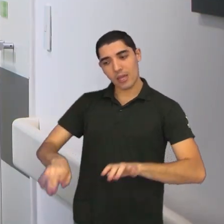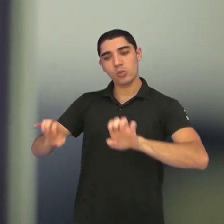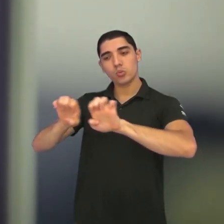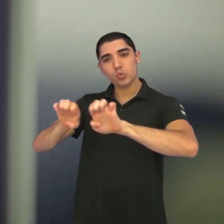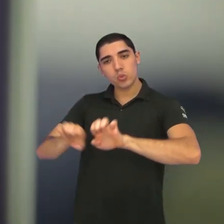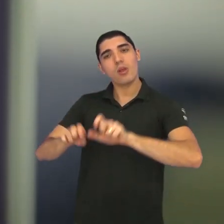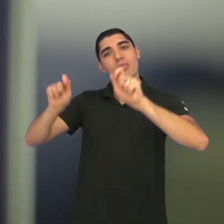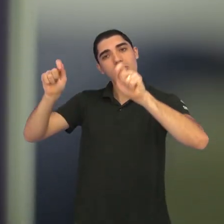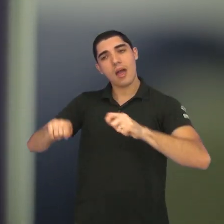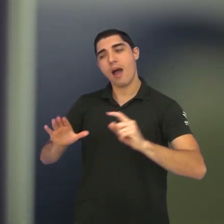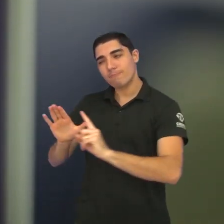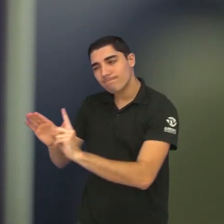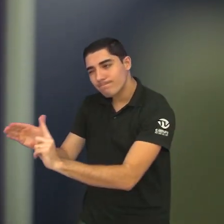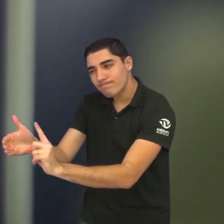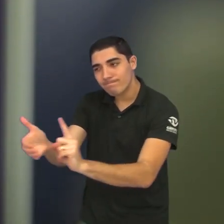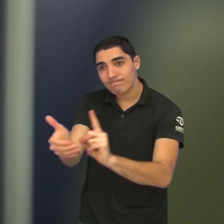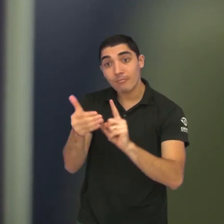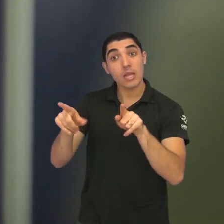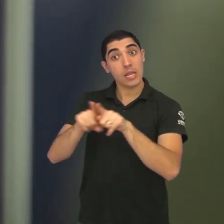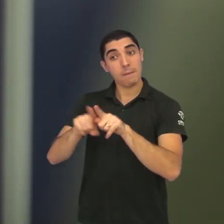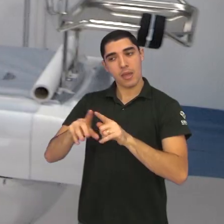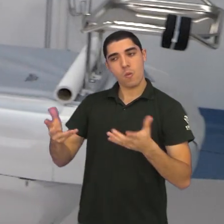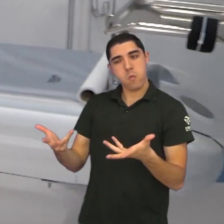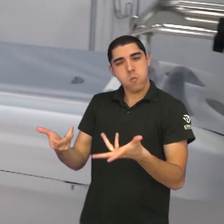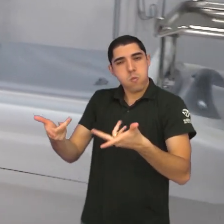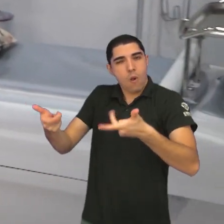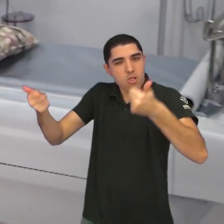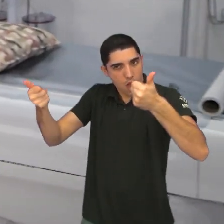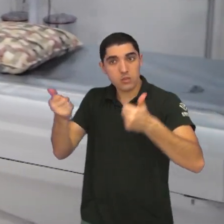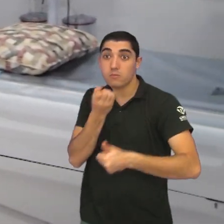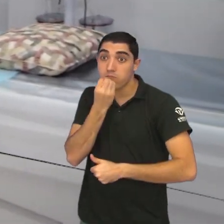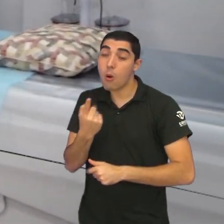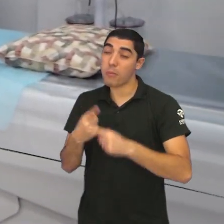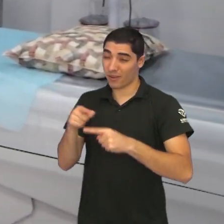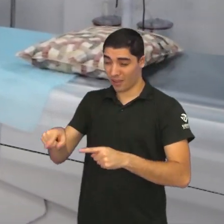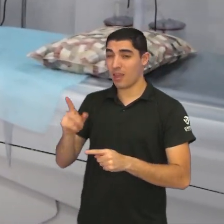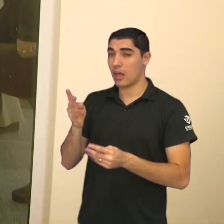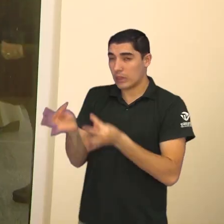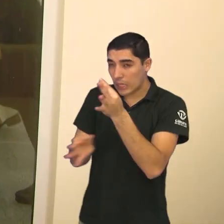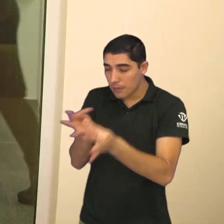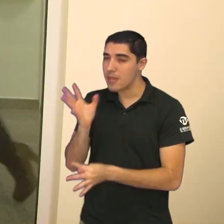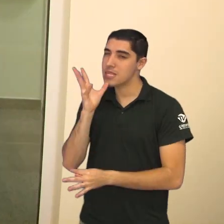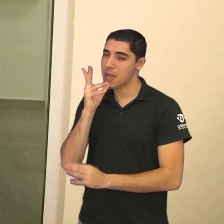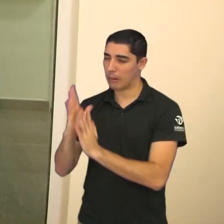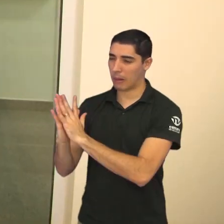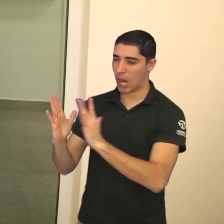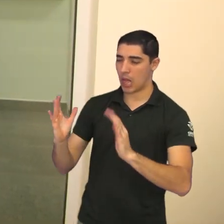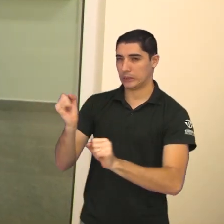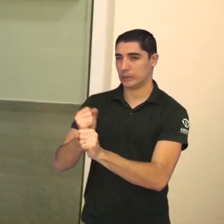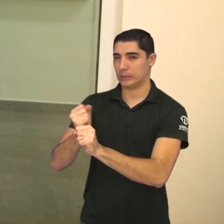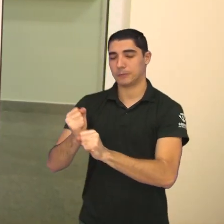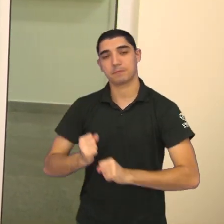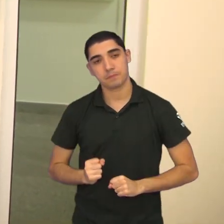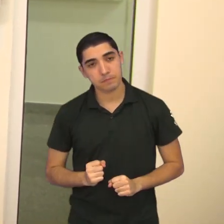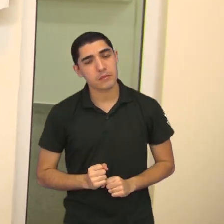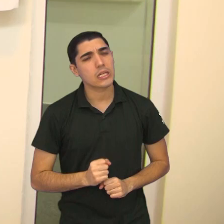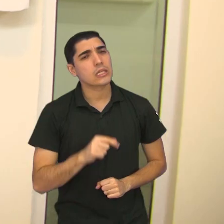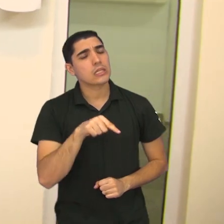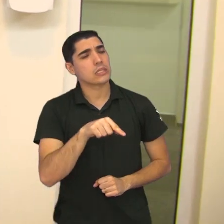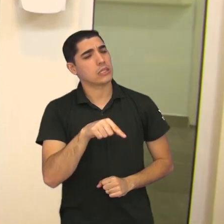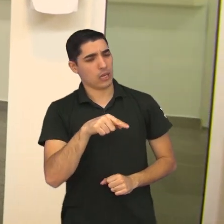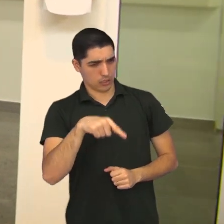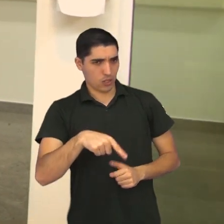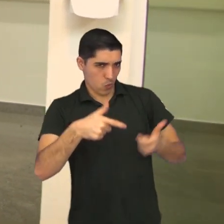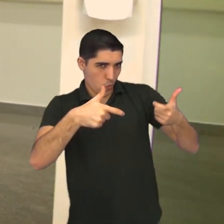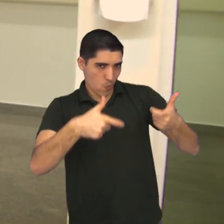estrutura acolhedora e de altíssima qualidade para os tratamentos que são longos. Ô Rose, é engraçado falar,